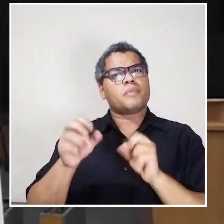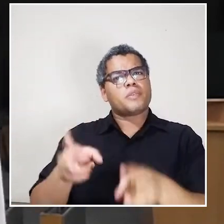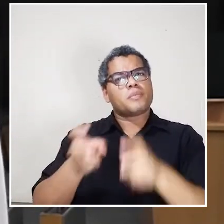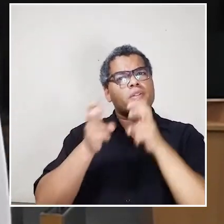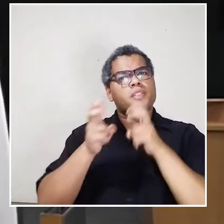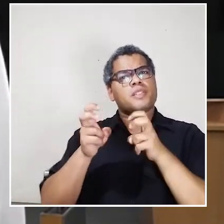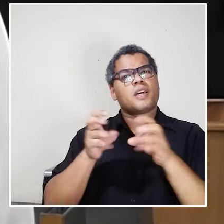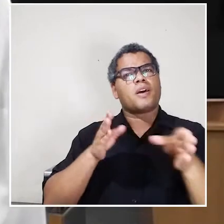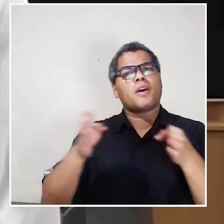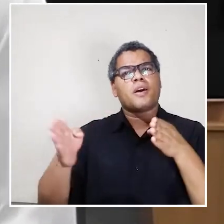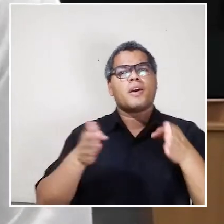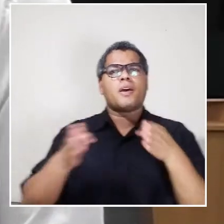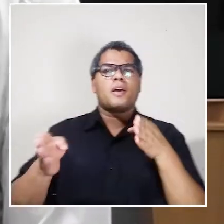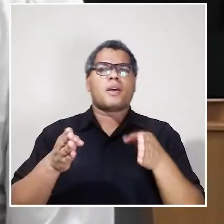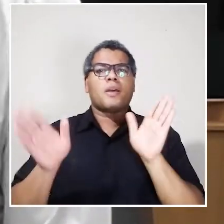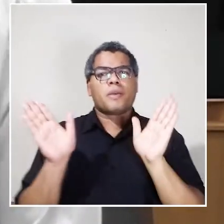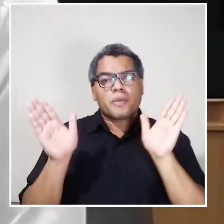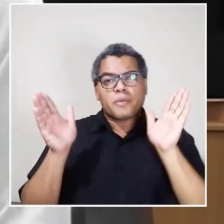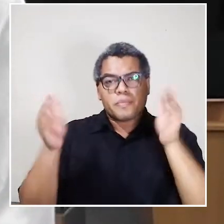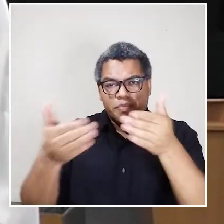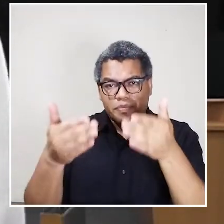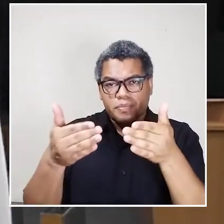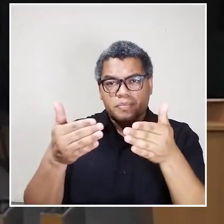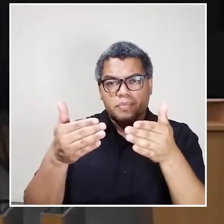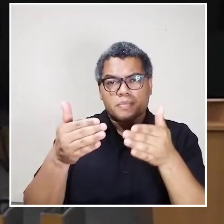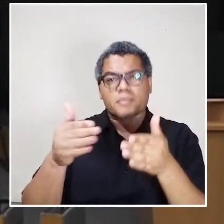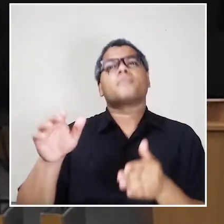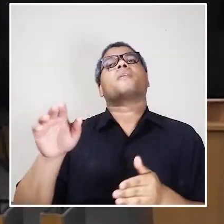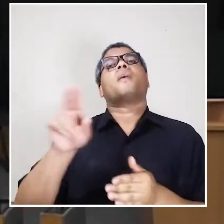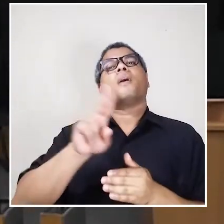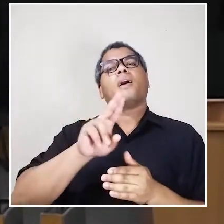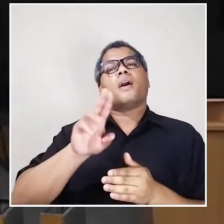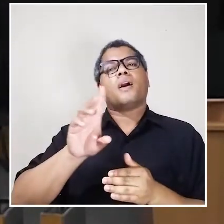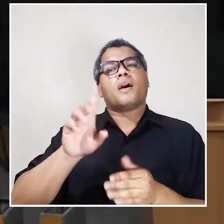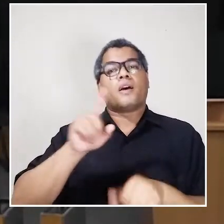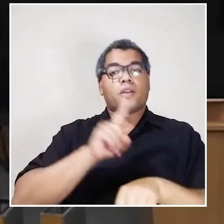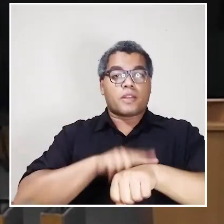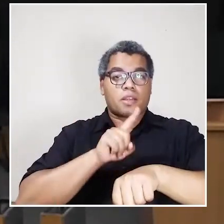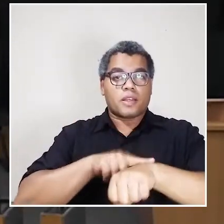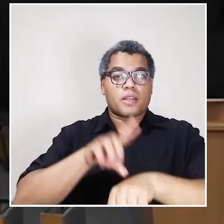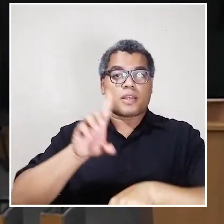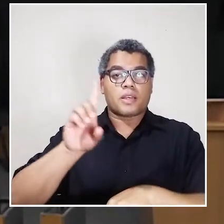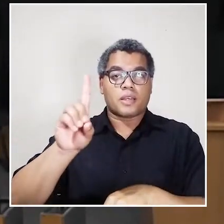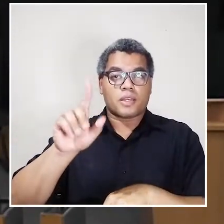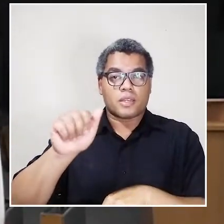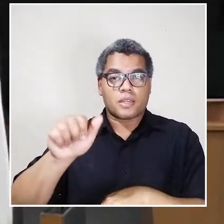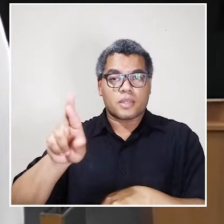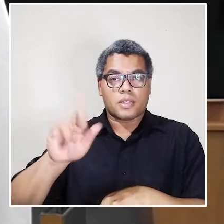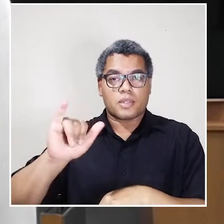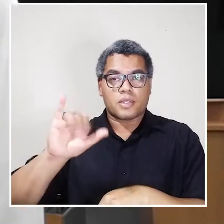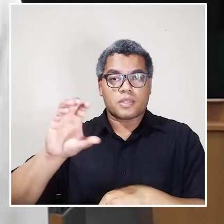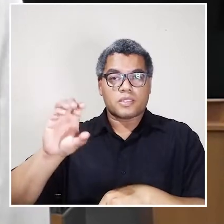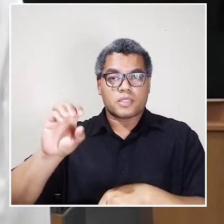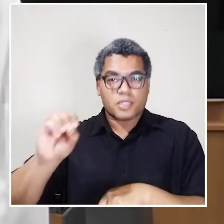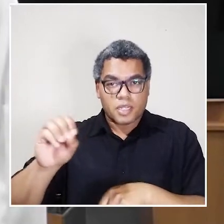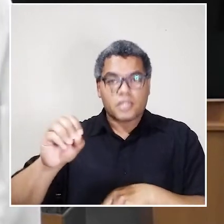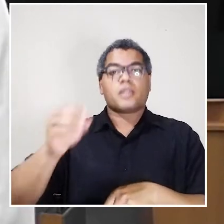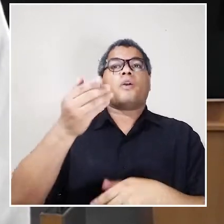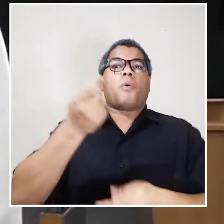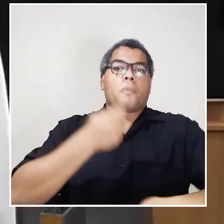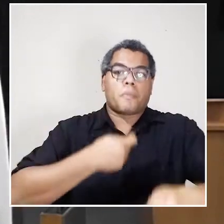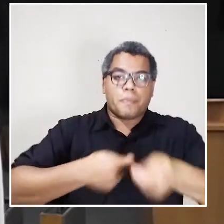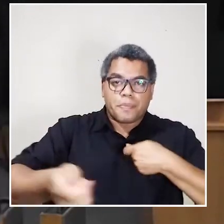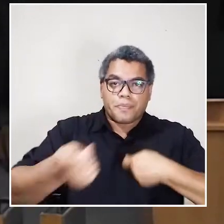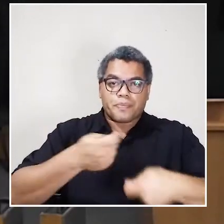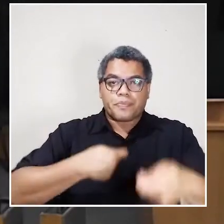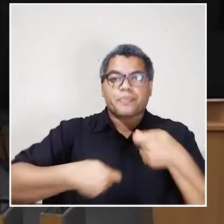específico, quando ele se refere ao primeiro ano de Dario, rei Medo, que governava aquele